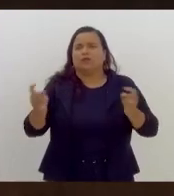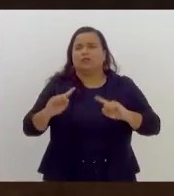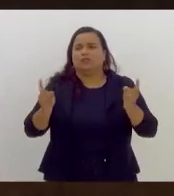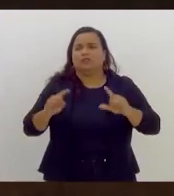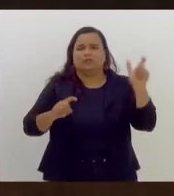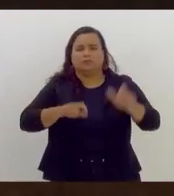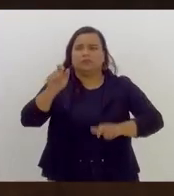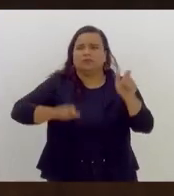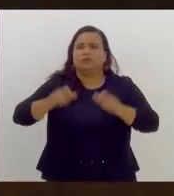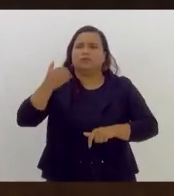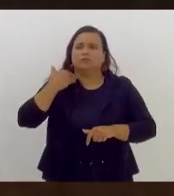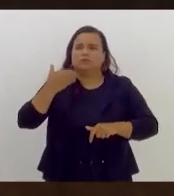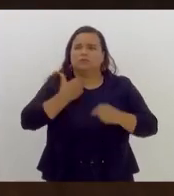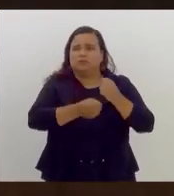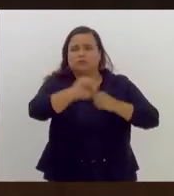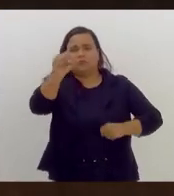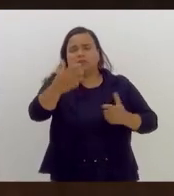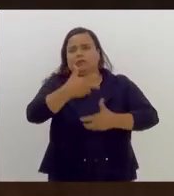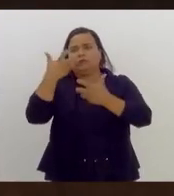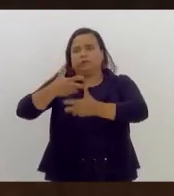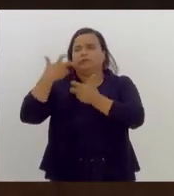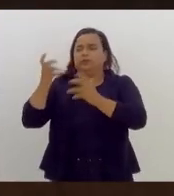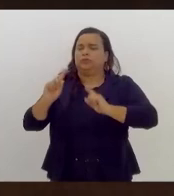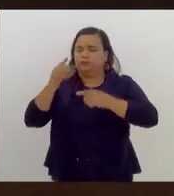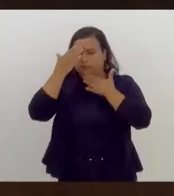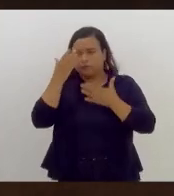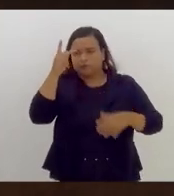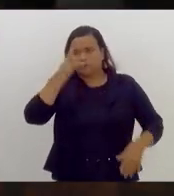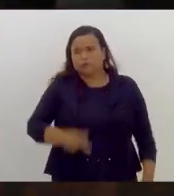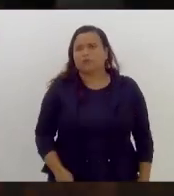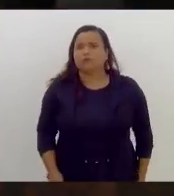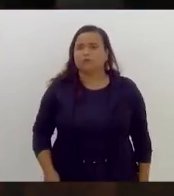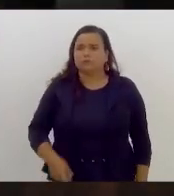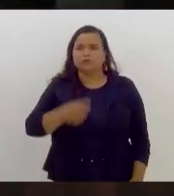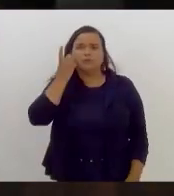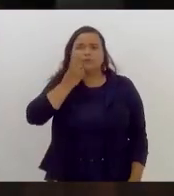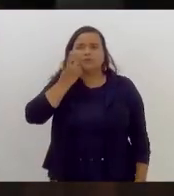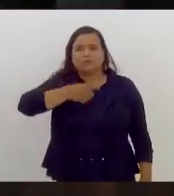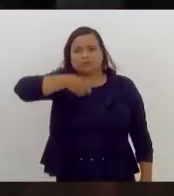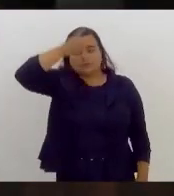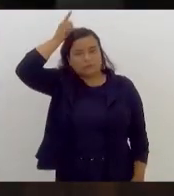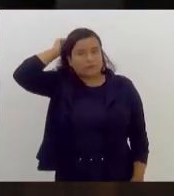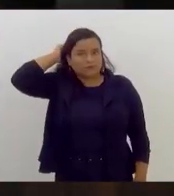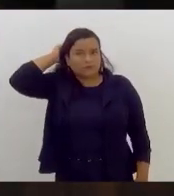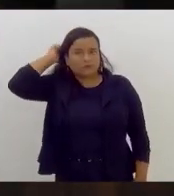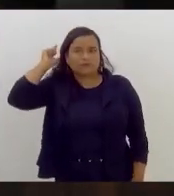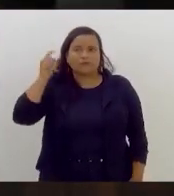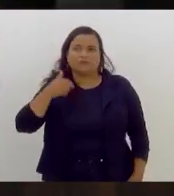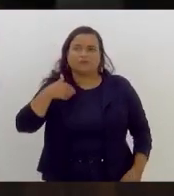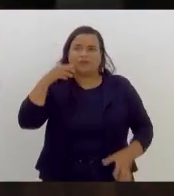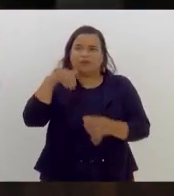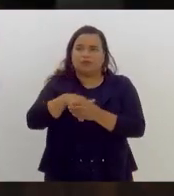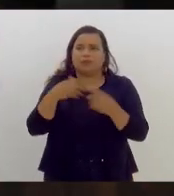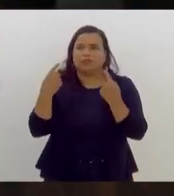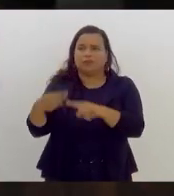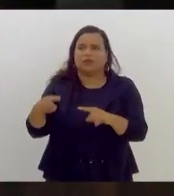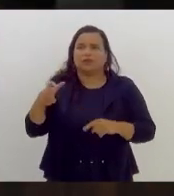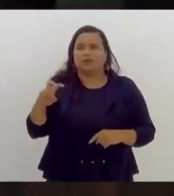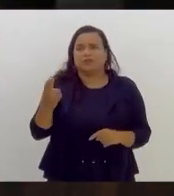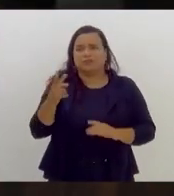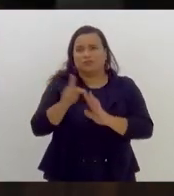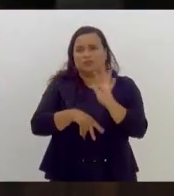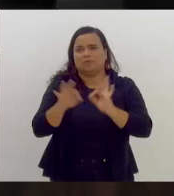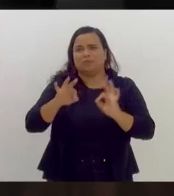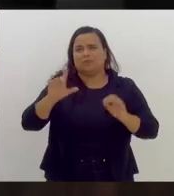dos grandes banqueiros. Muito obrigado, senhor presidente. Deputado Luiz Paulo, infelizmente, vou votar contra o projeto da